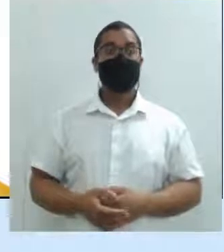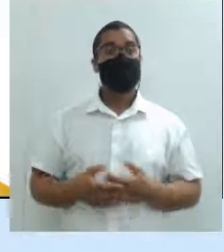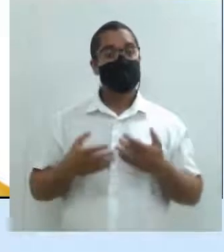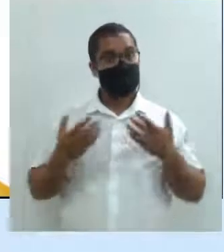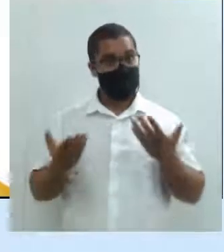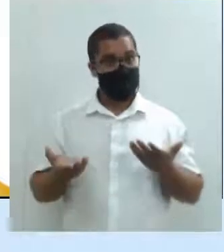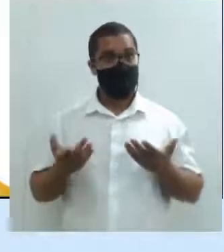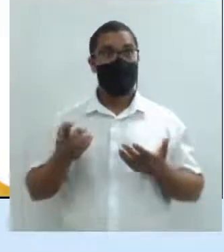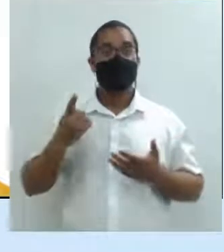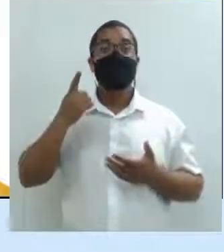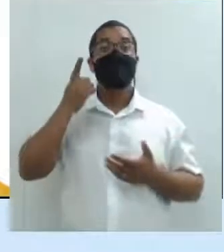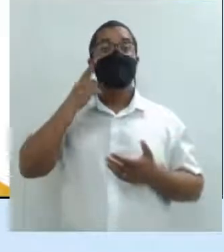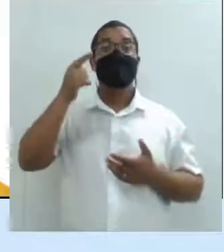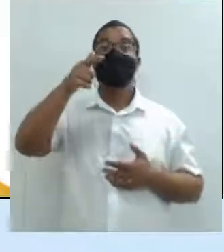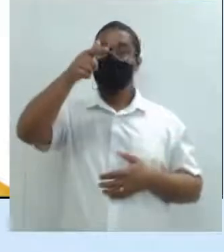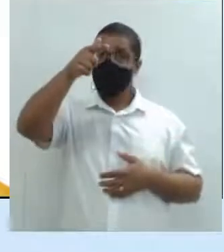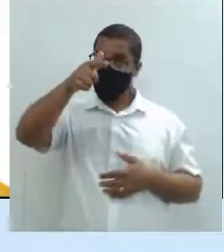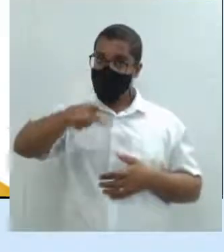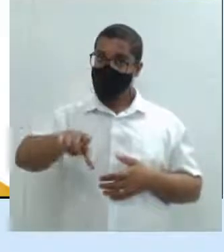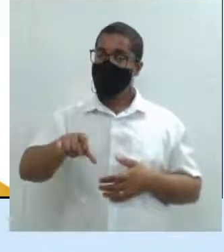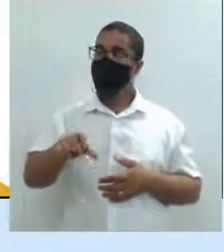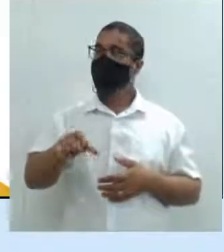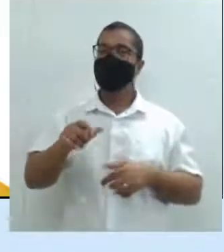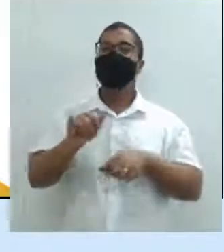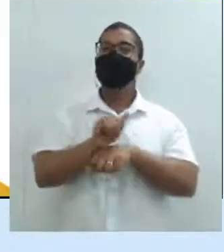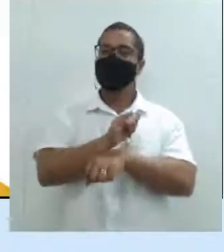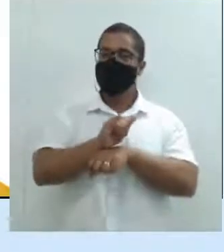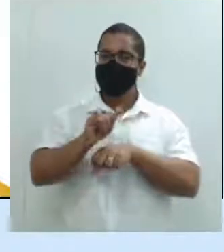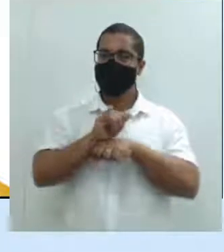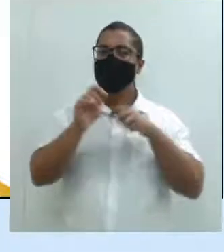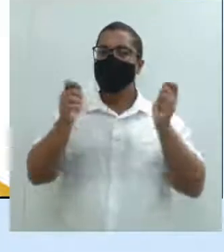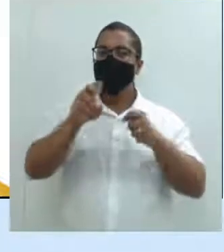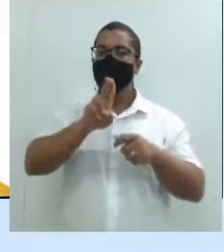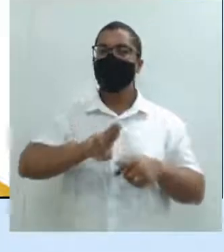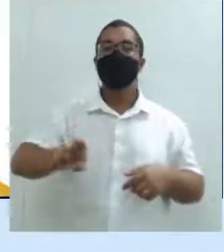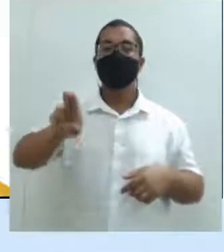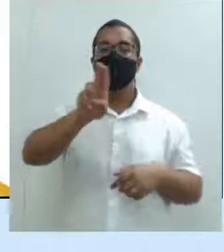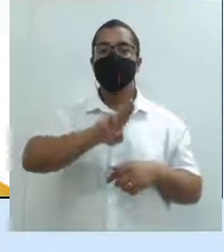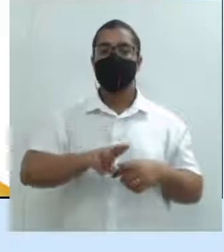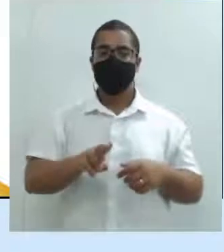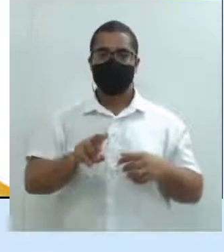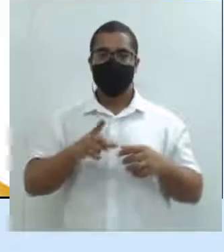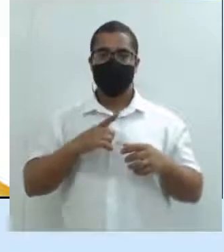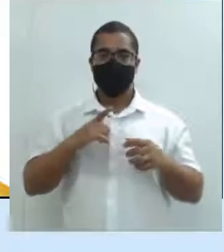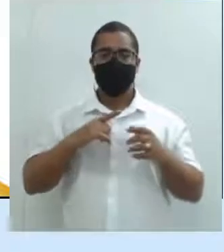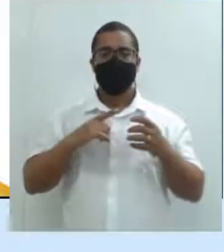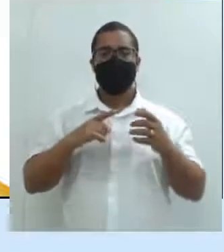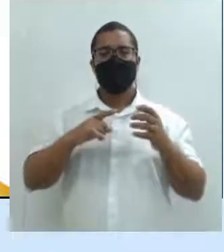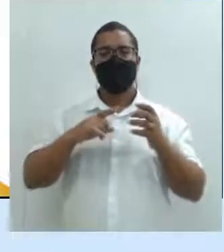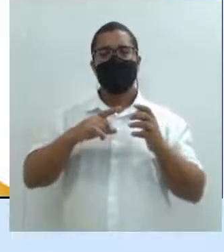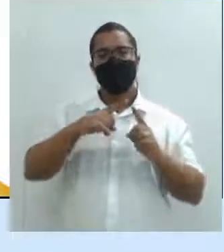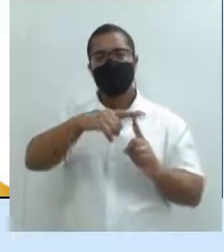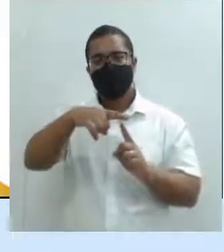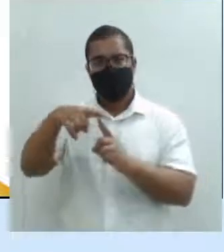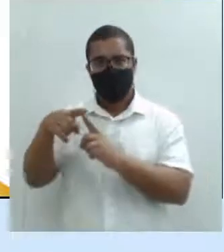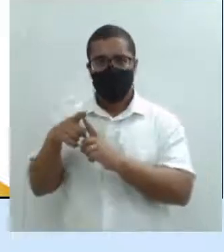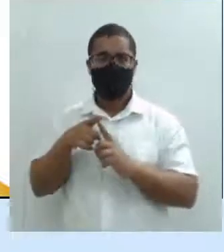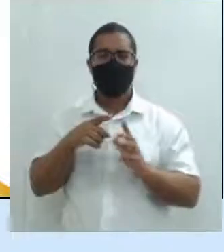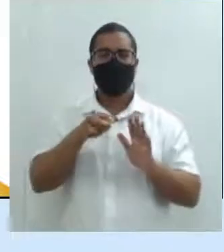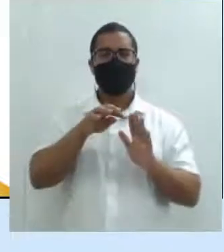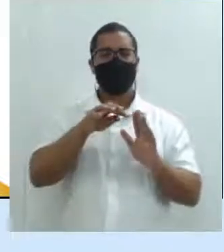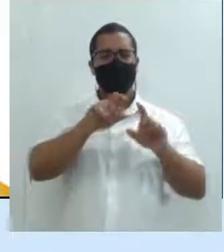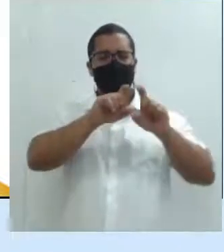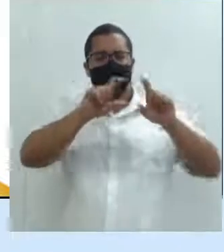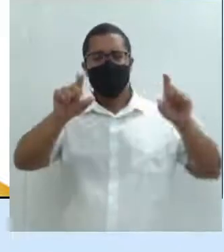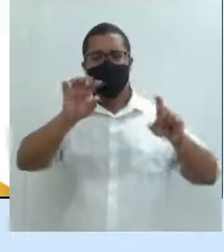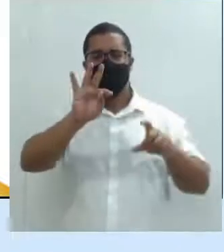Bom, um outro recurso que é muito utilizado dentro dos gêneros, como a gente está trabalhando, das